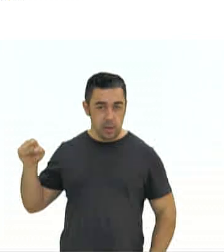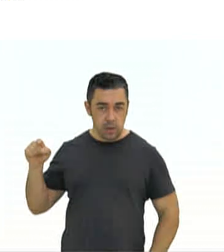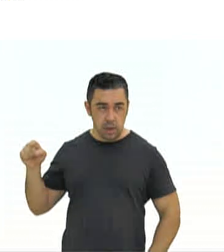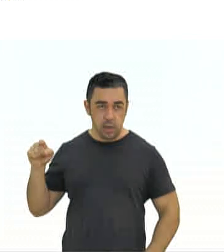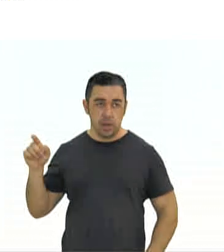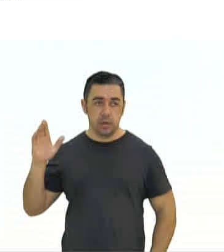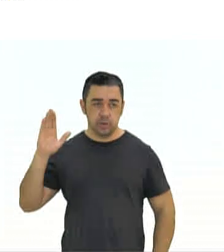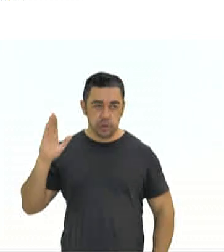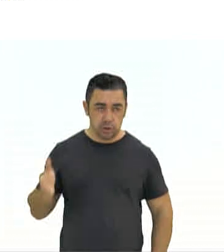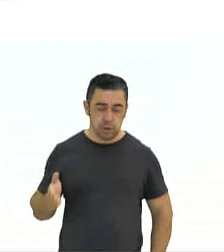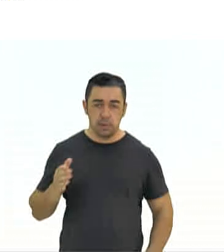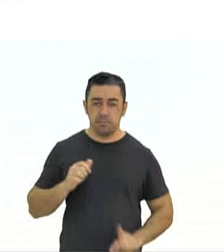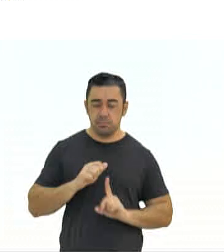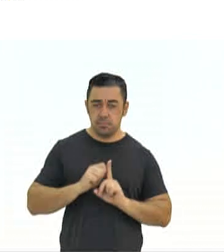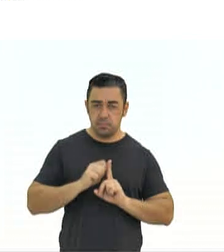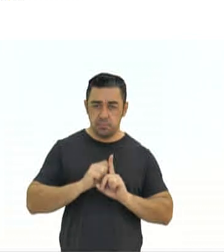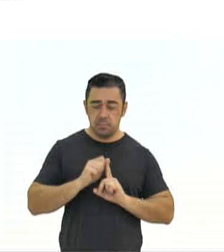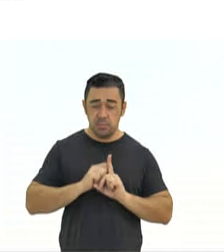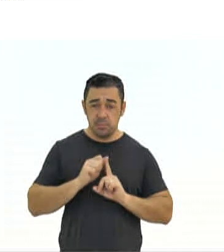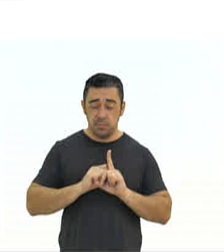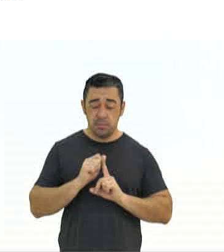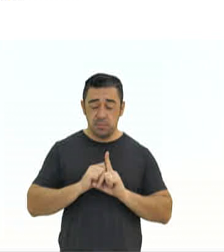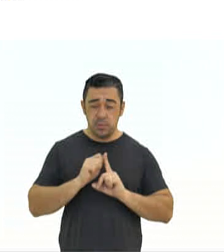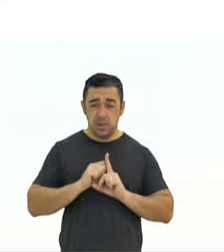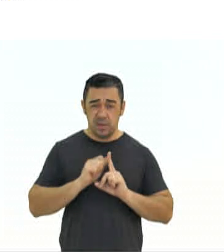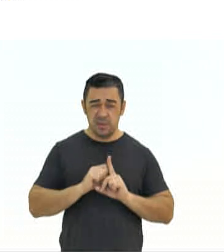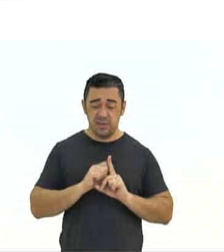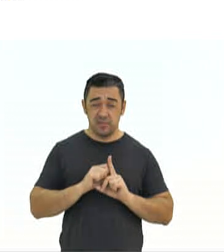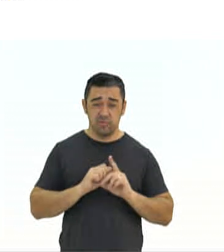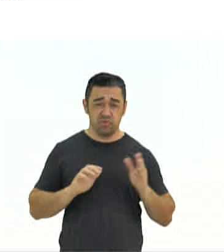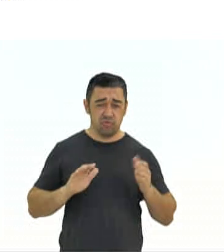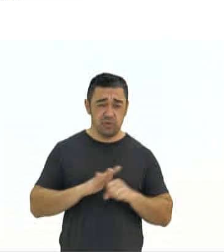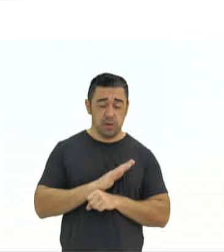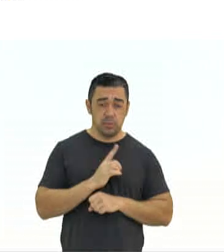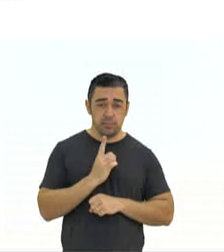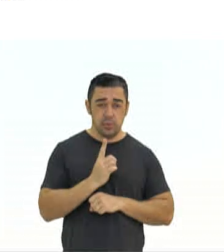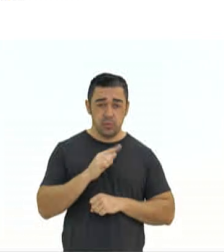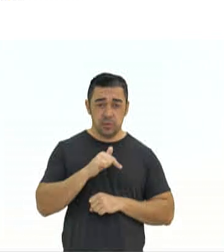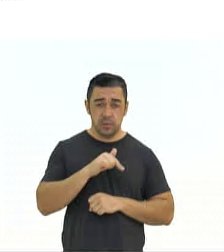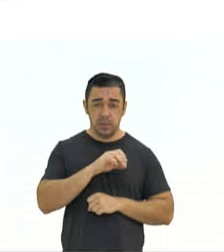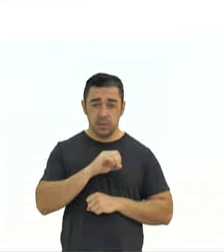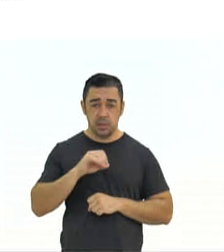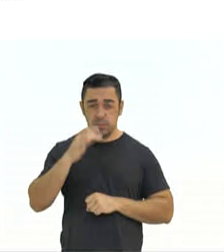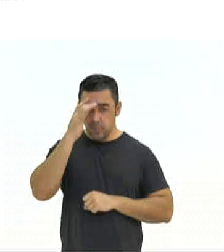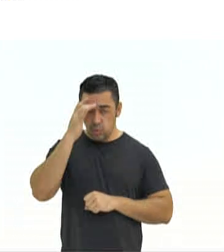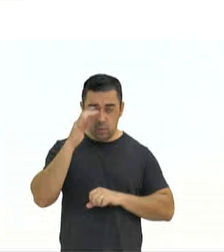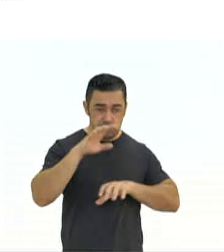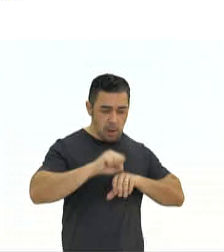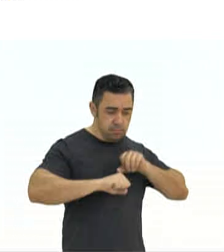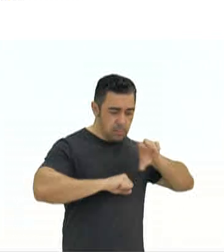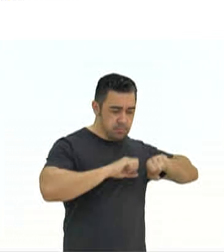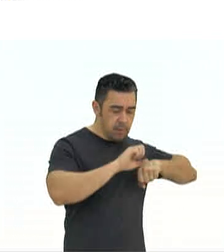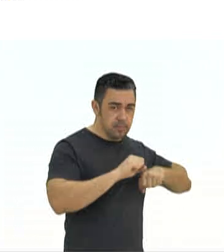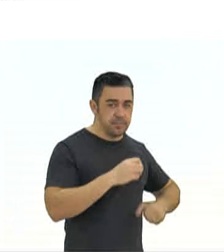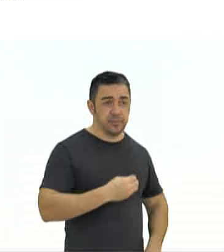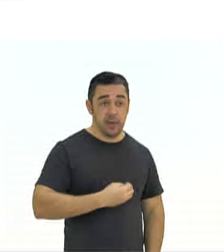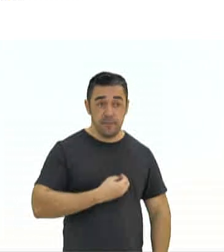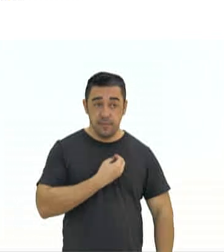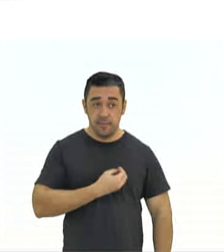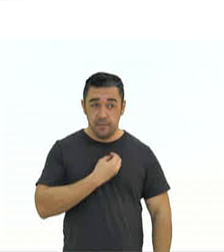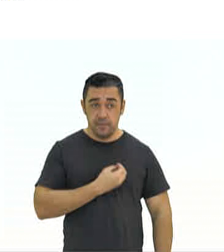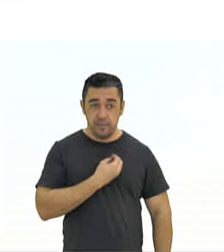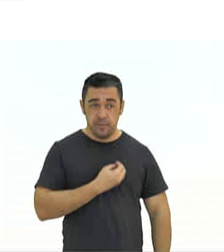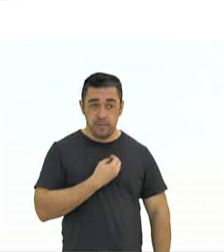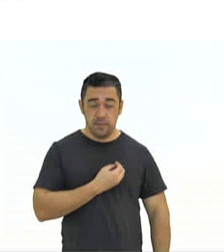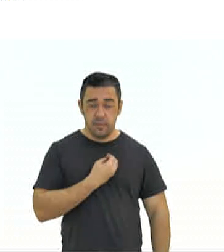últimos meses, estavam com um aproximado contingente de 1.700 catadores. Viviam